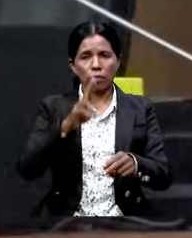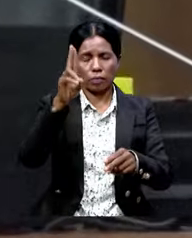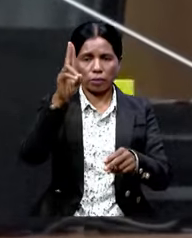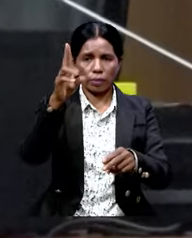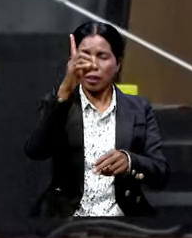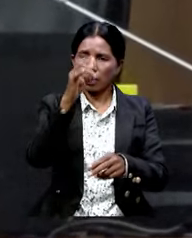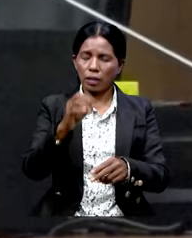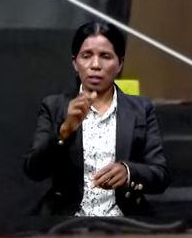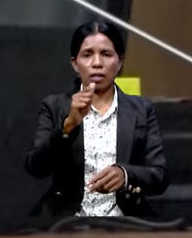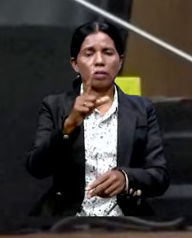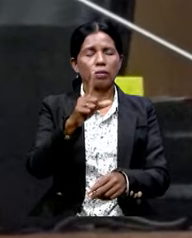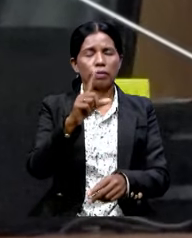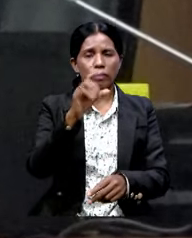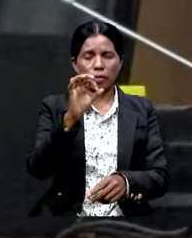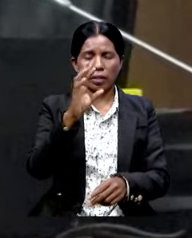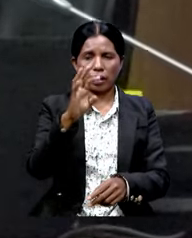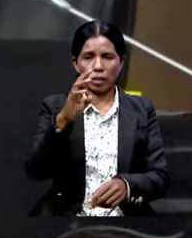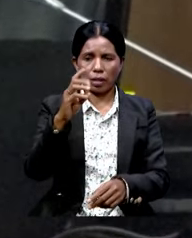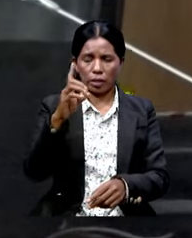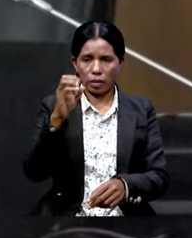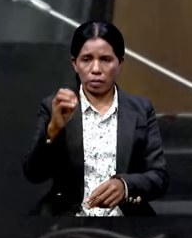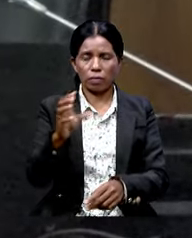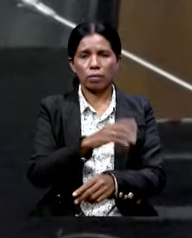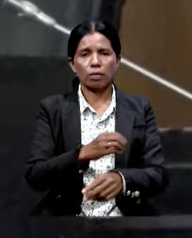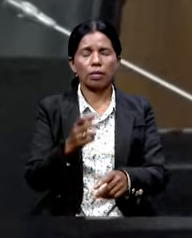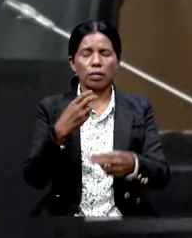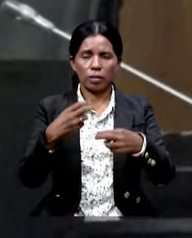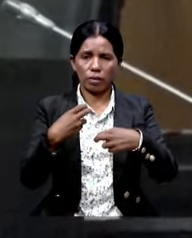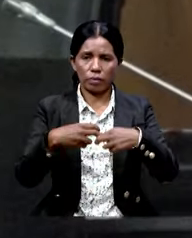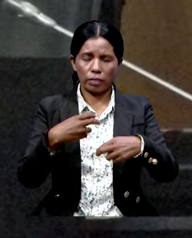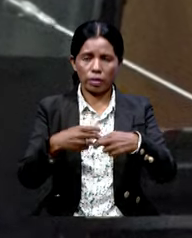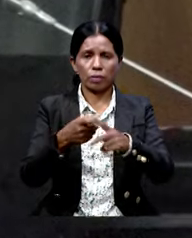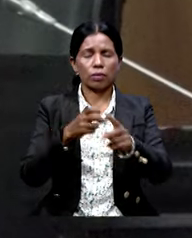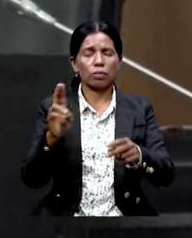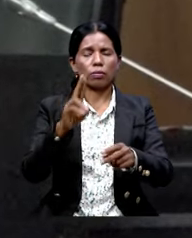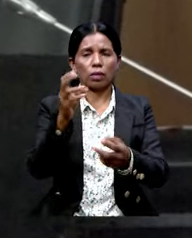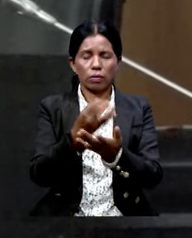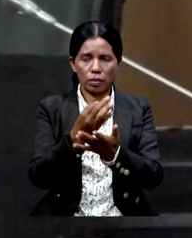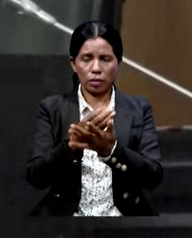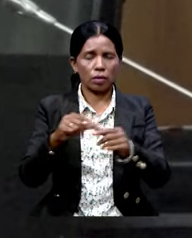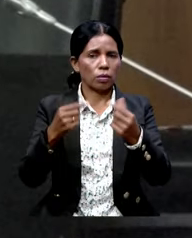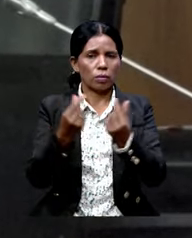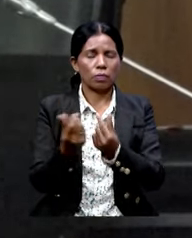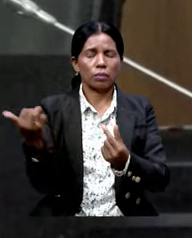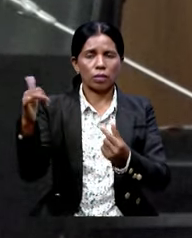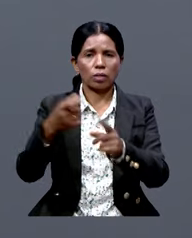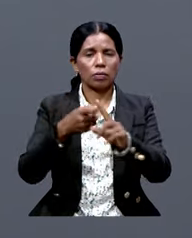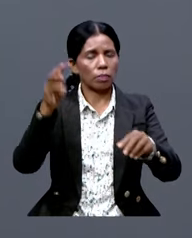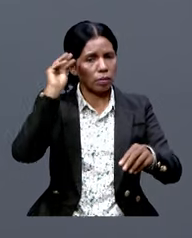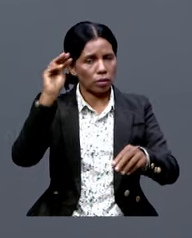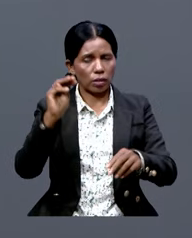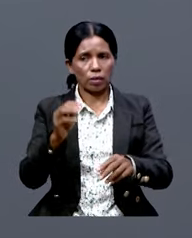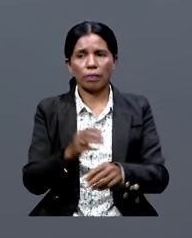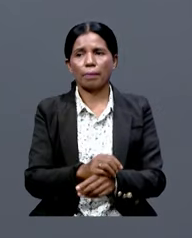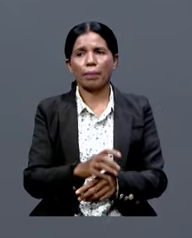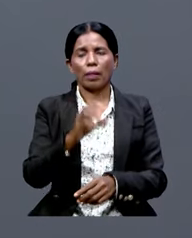dos Santos Ateten, causa não falha o si execução, né, também que passira o si cada ministério se deu calar o si rania papel rodiak. Oze vai hira